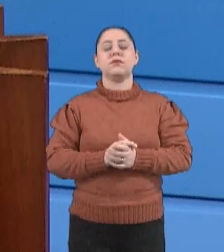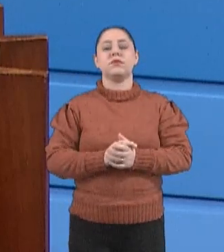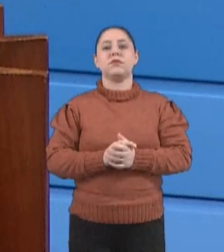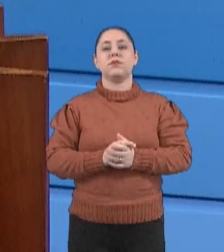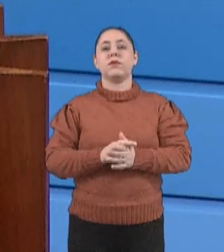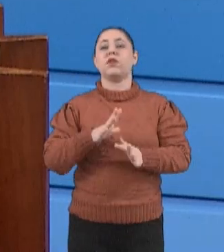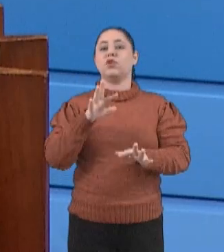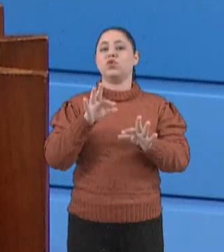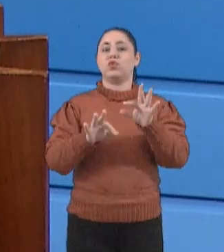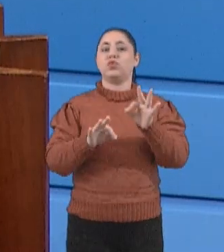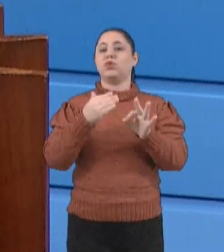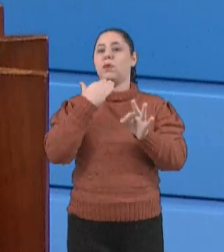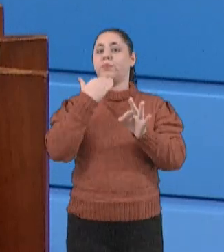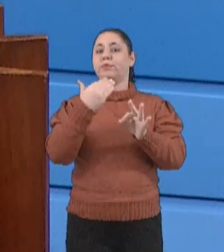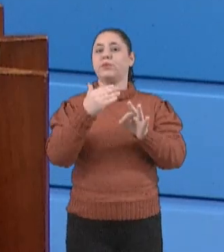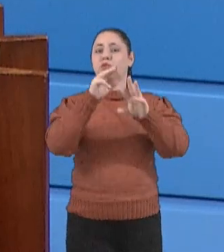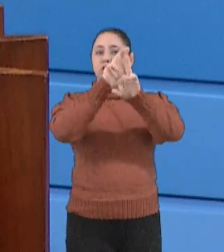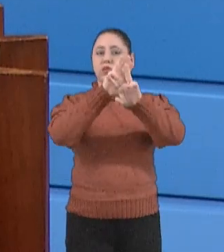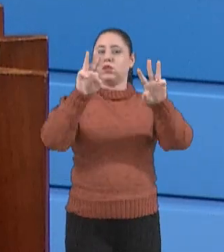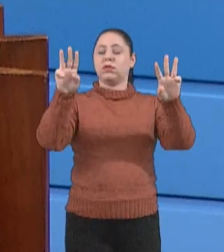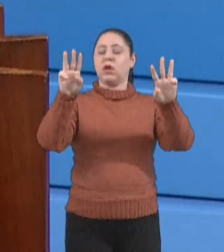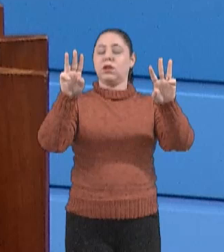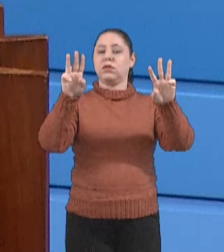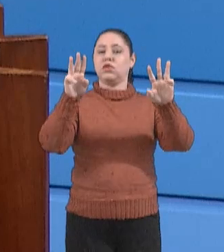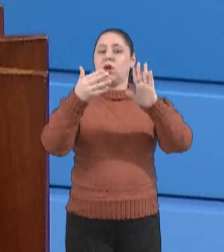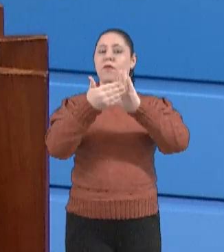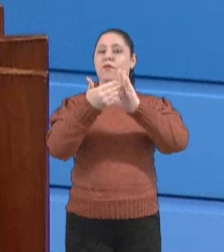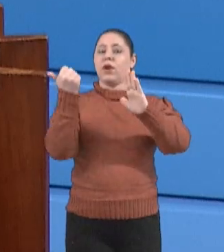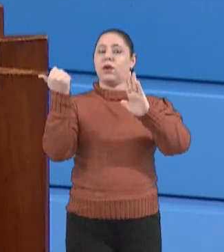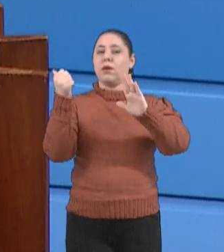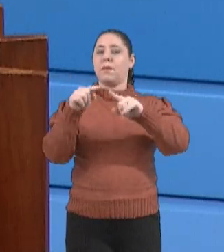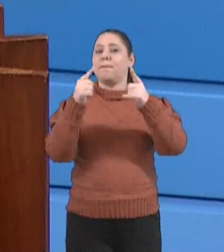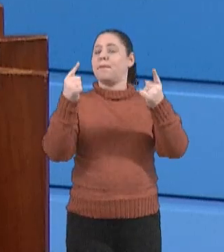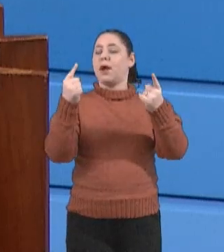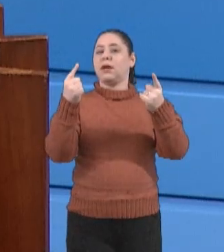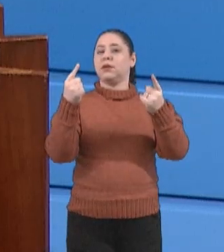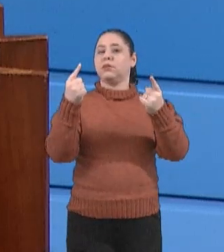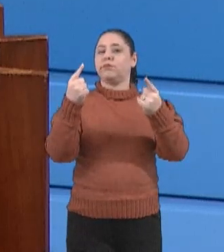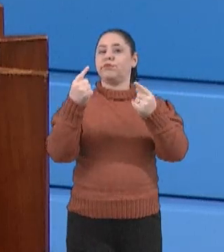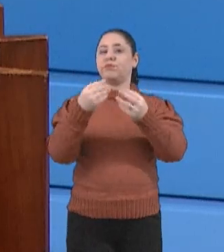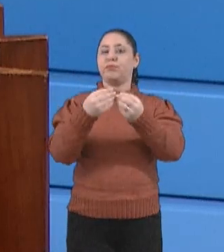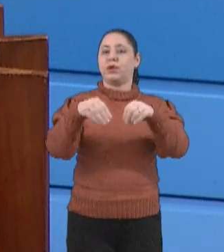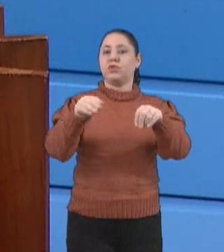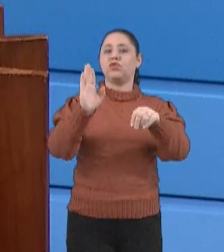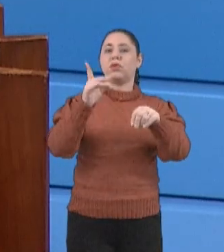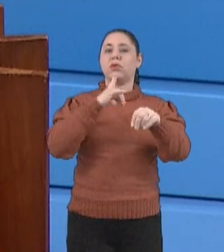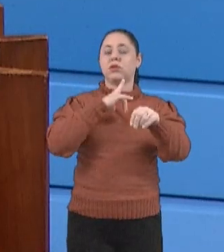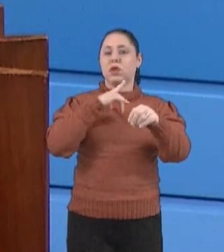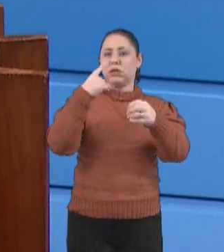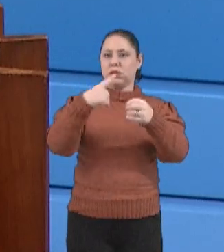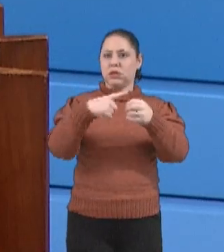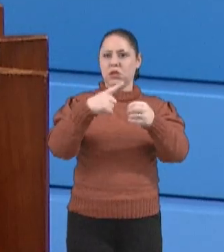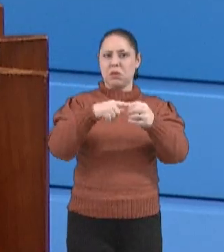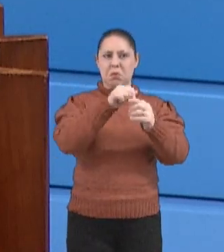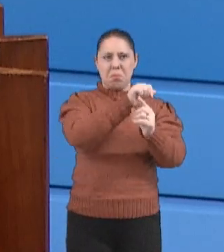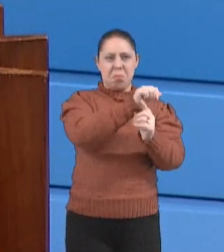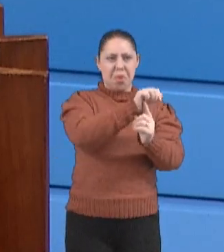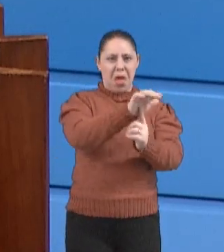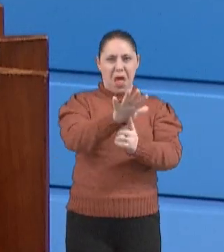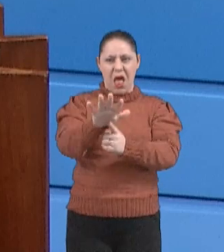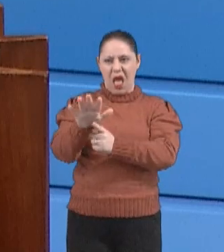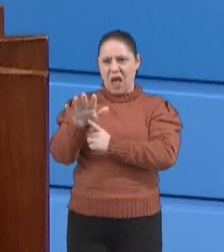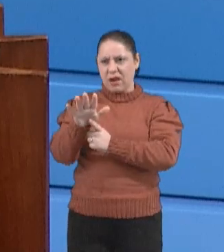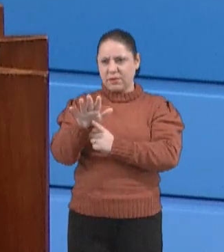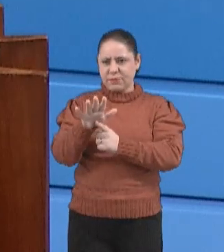E a juíza pediu para os sites tirarem a notícia, mas o estrago já estava feito, porque a cidade toda, uma tragédia,